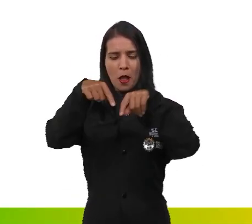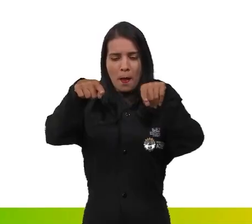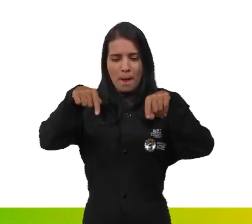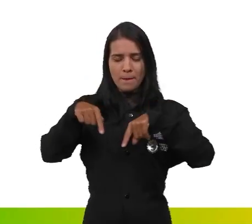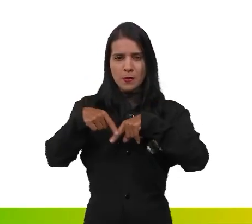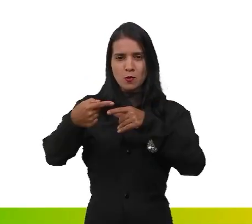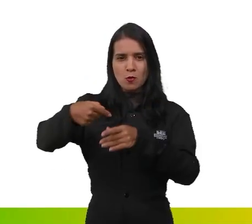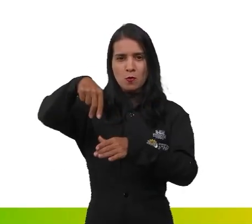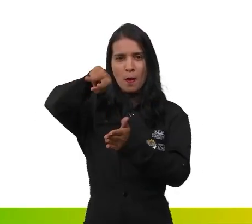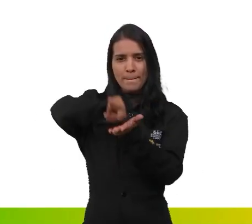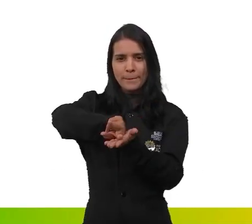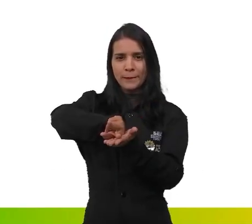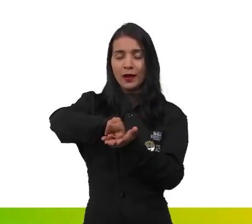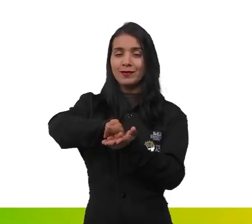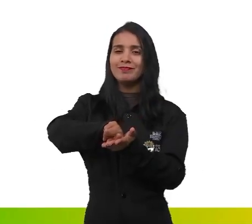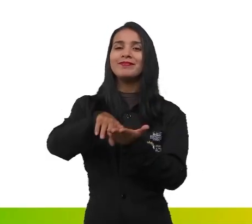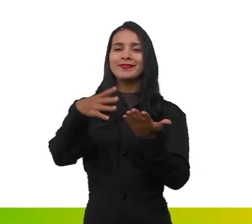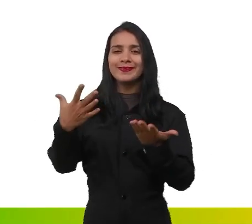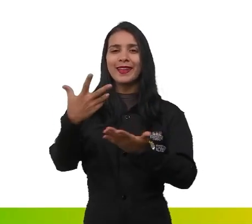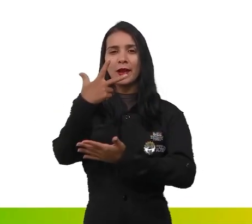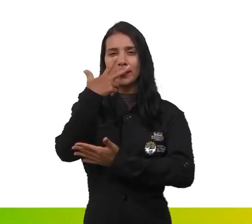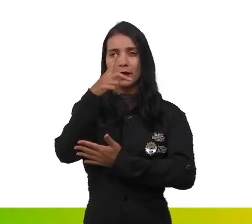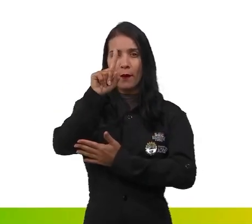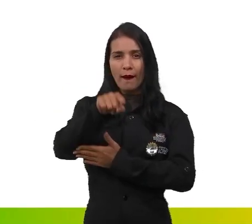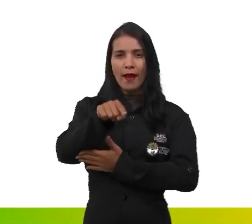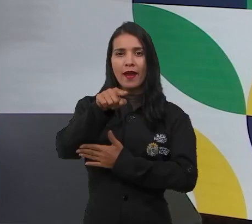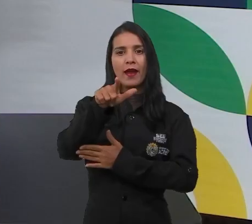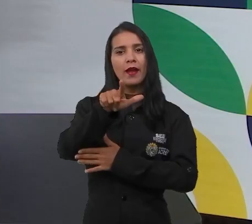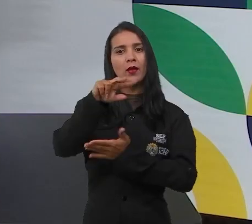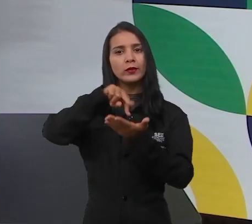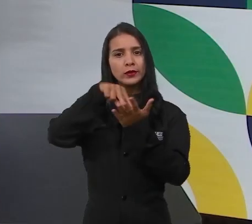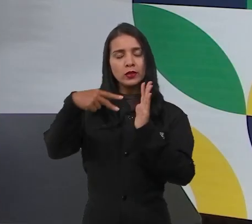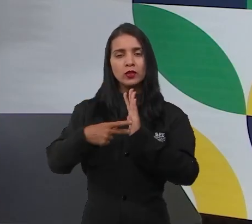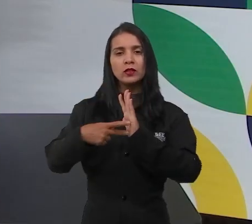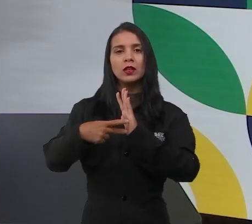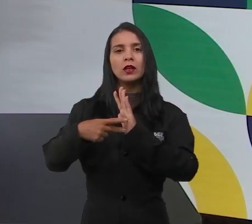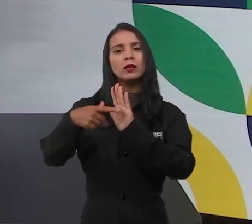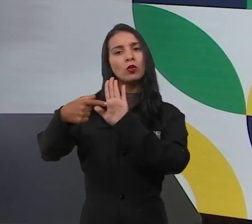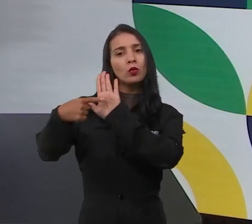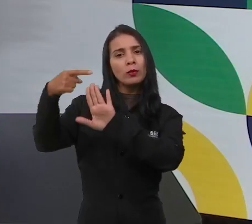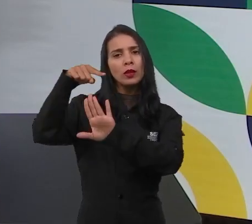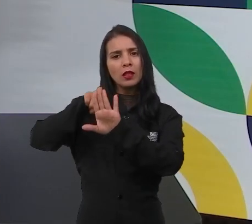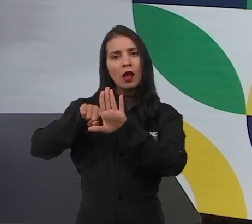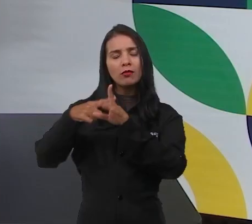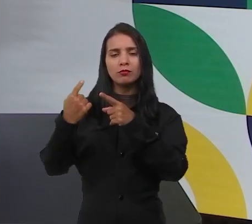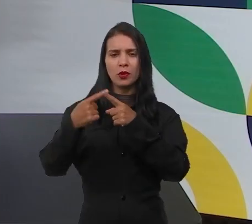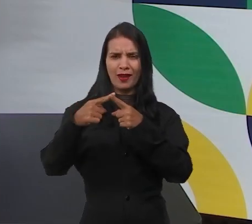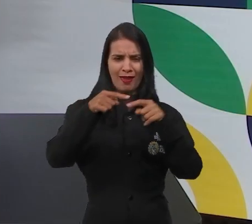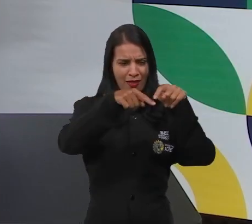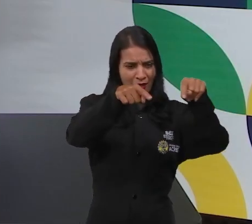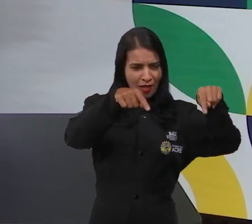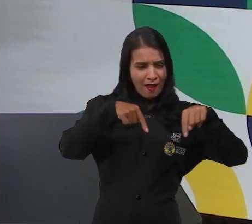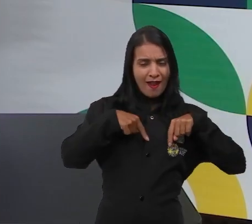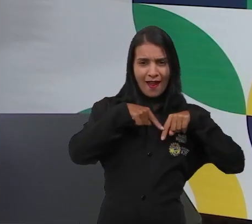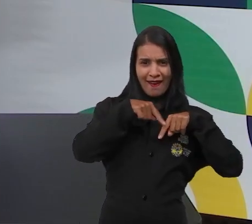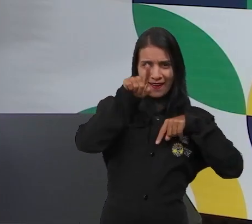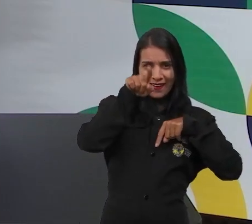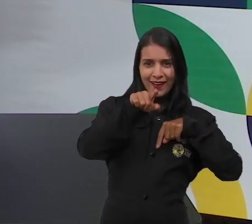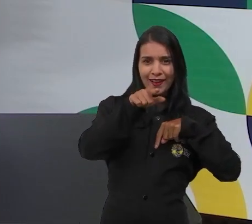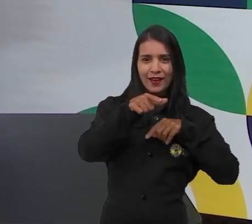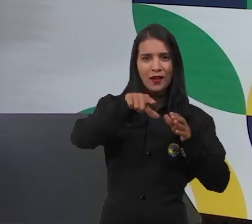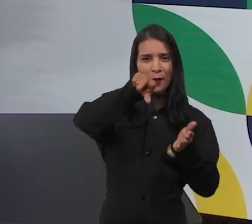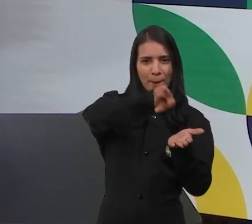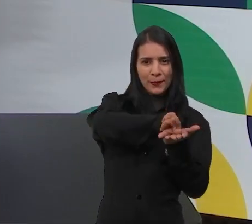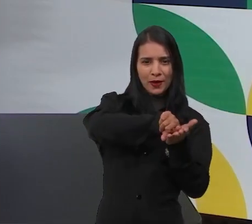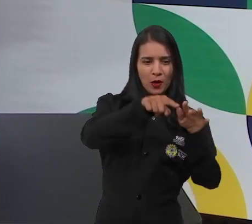se preocupe com teu segredo, sou como uma tumba. Não é que a pessoa é literalmente uma tumba, mas ela utilizou o termo tumba